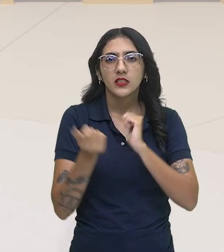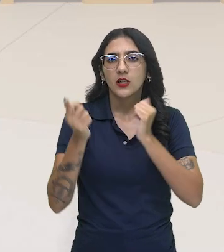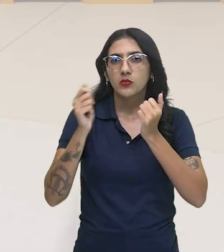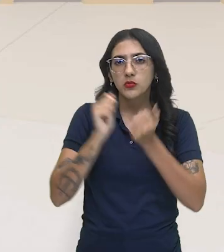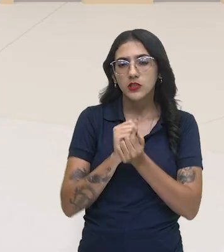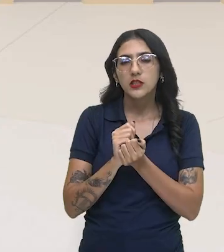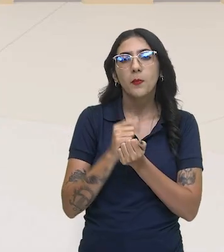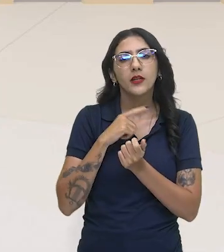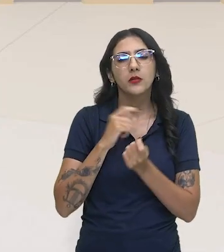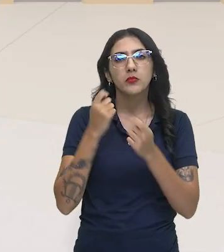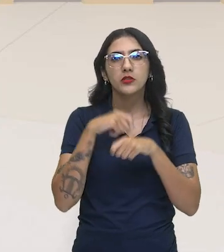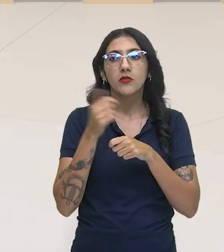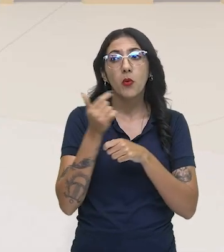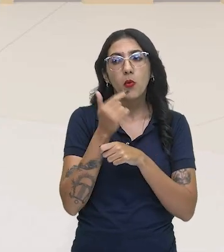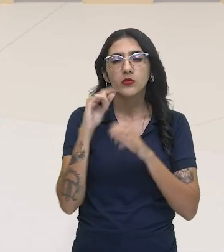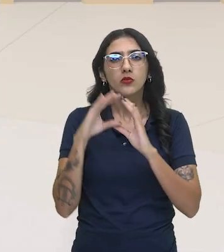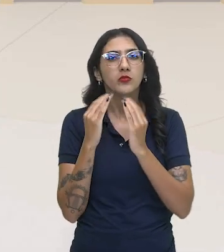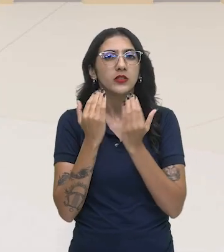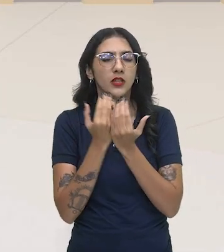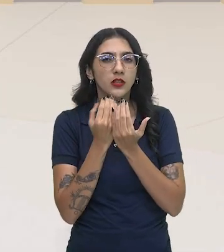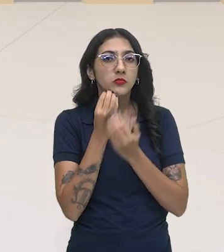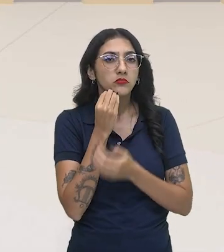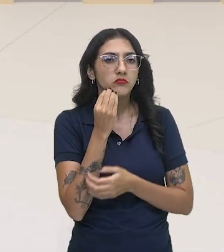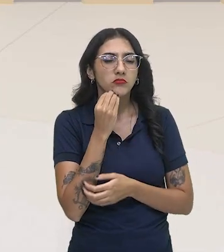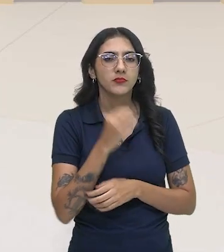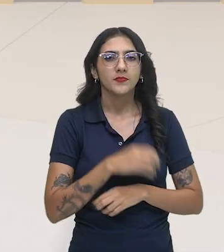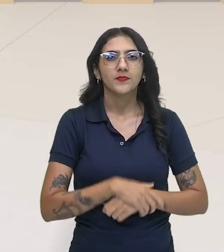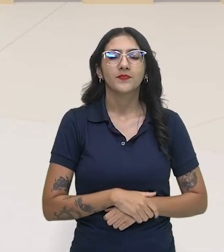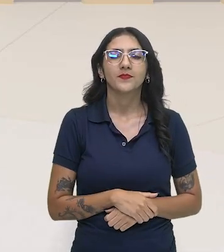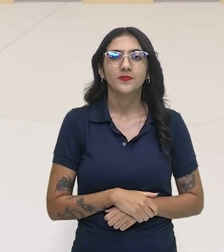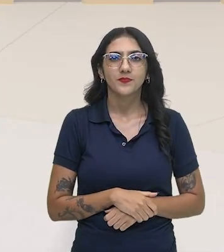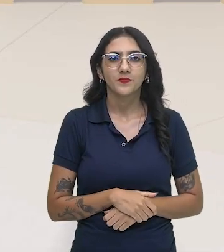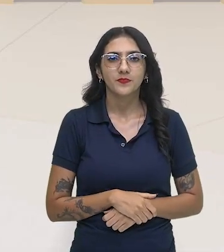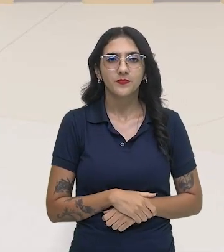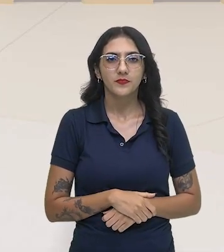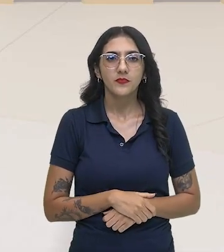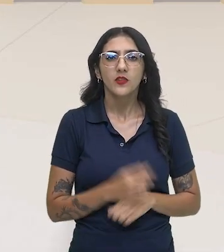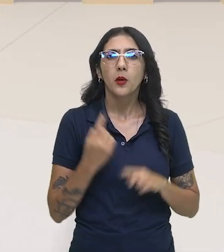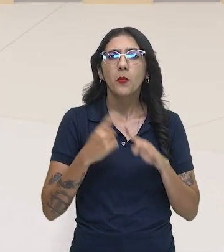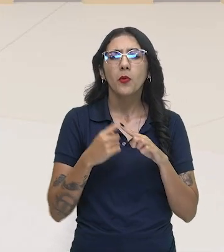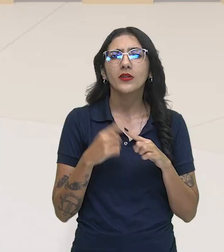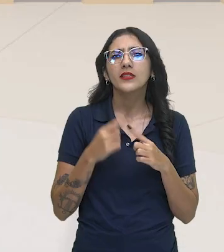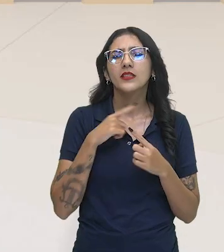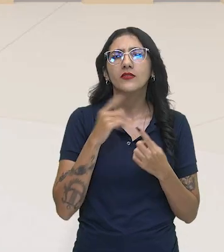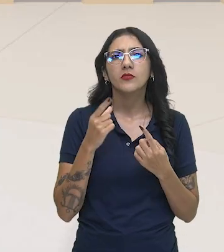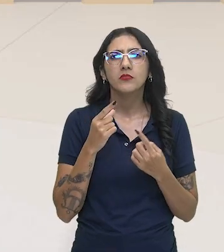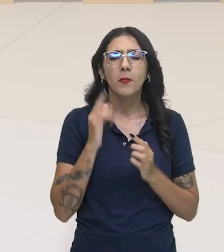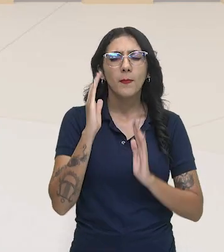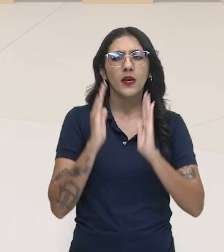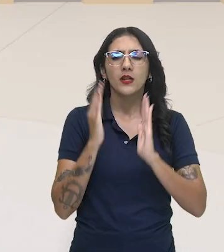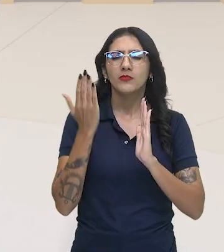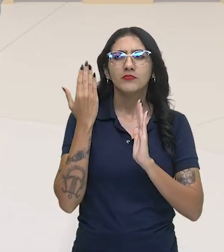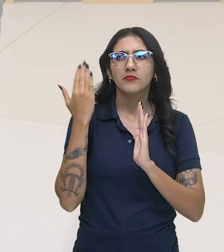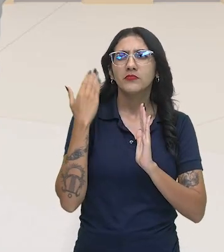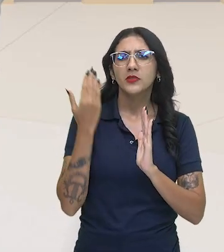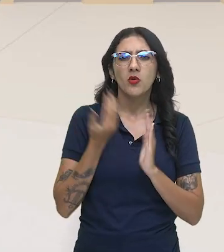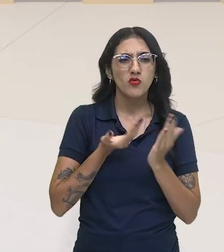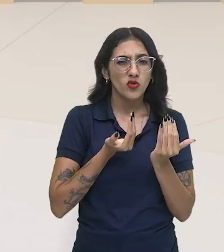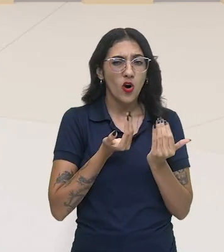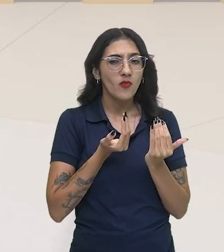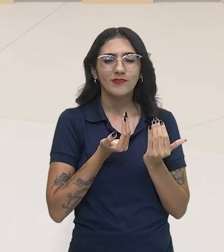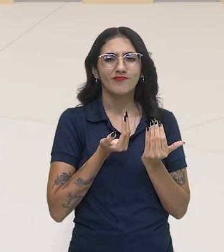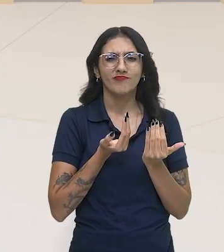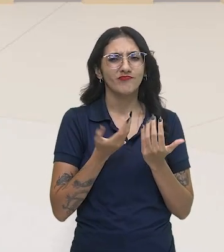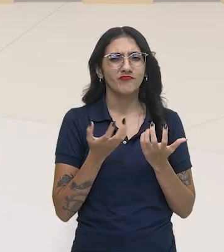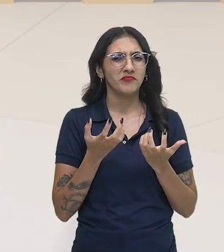outras comunidades, né? Isso é muito importante o senhor está falando, mestre, porque teve uma época que os mais jovens não queriam aprender, não. Sim,